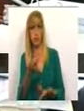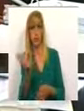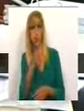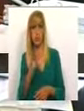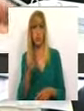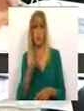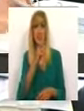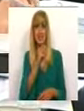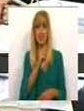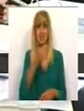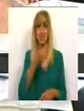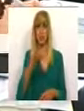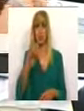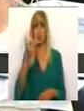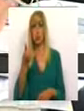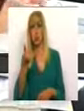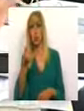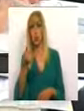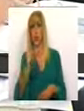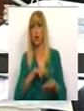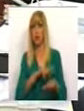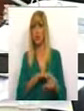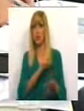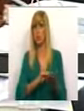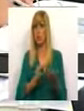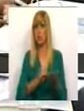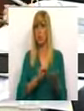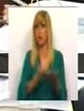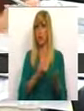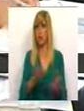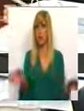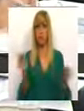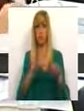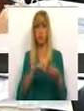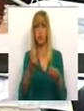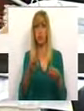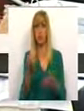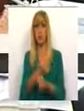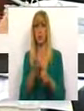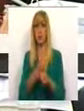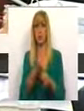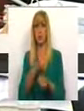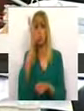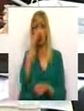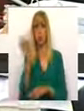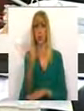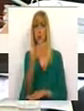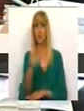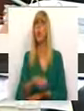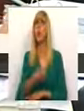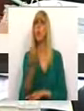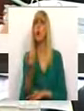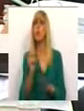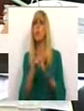prática 352 administrativos e técnicos que estão afetos ao serviço consular. Mas quantos é que entraram